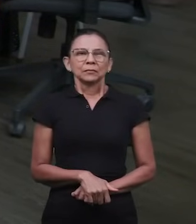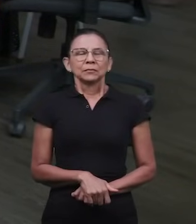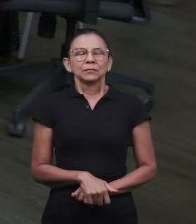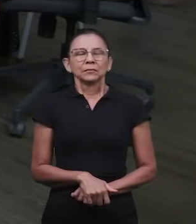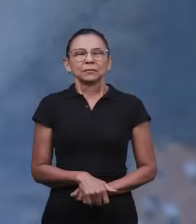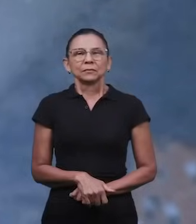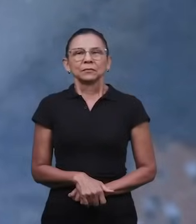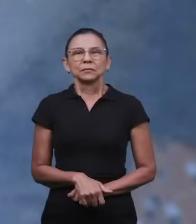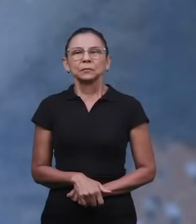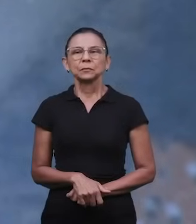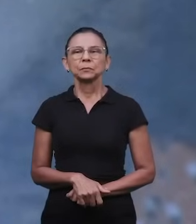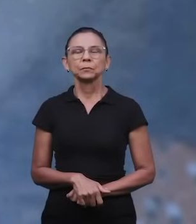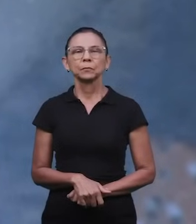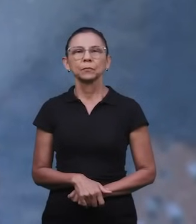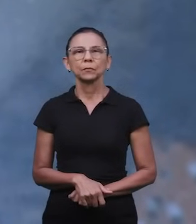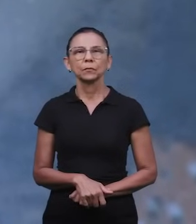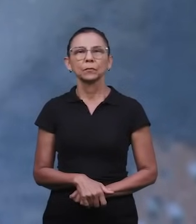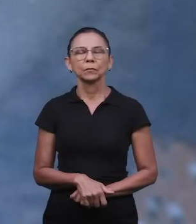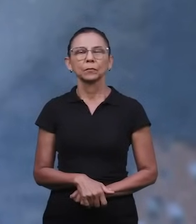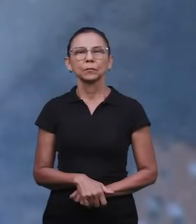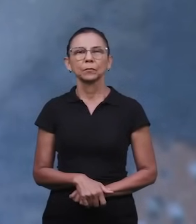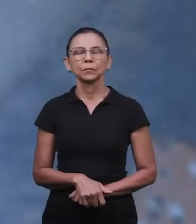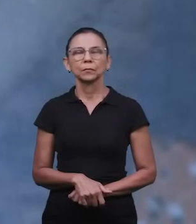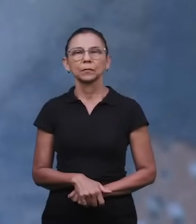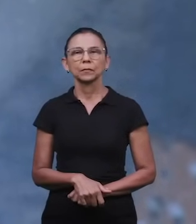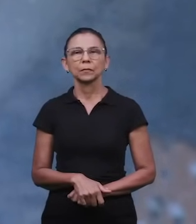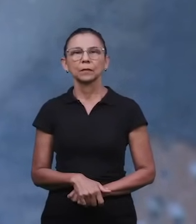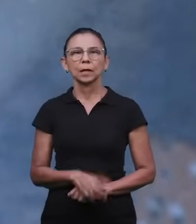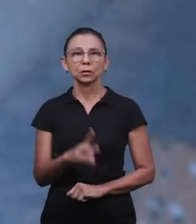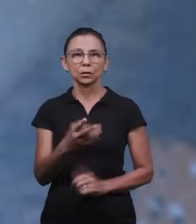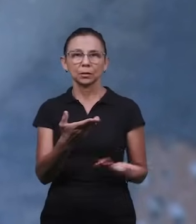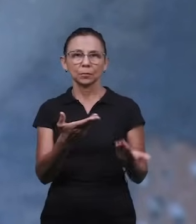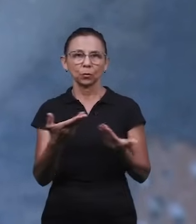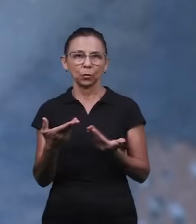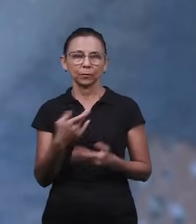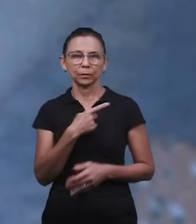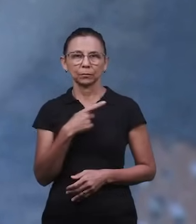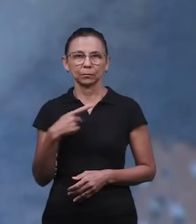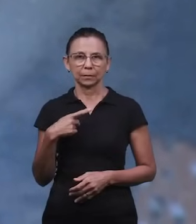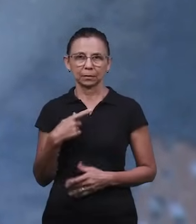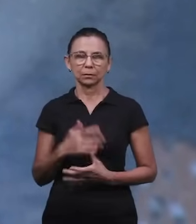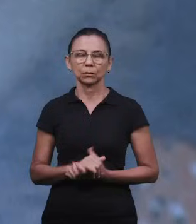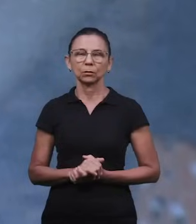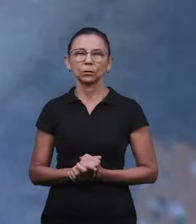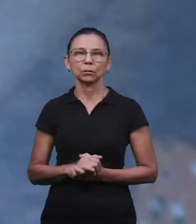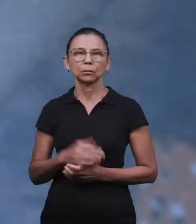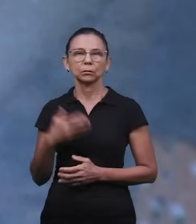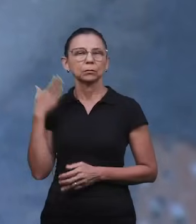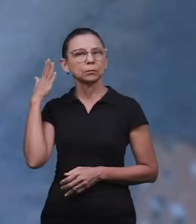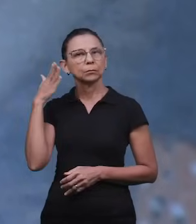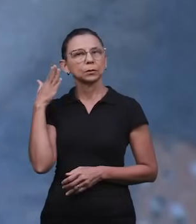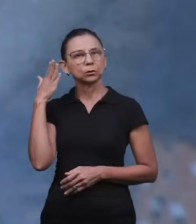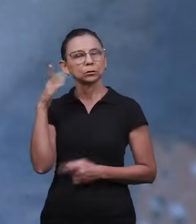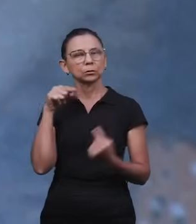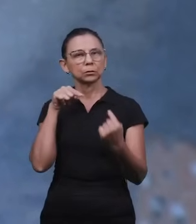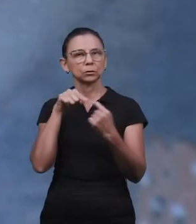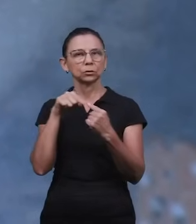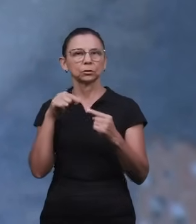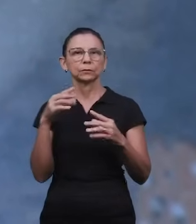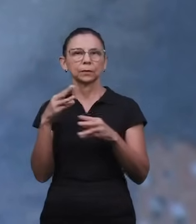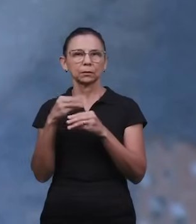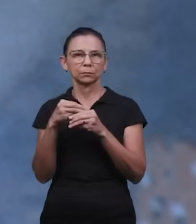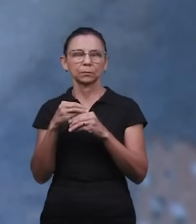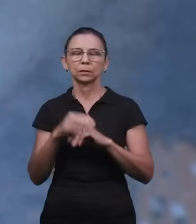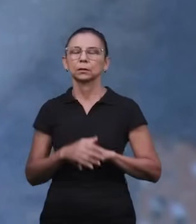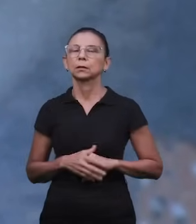tem a participação, a gente chama sempre os pastores mais jovens para trazer uma mensagem objetiva, mensagem curta, dentro